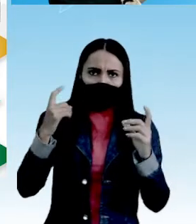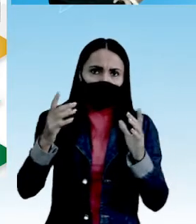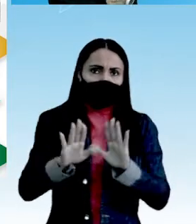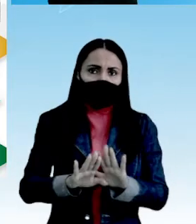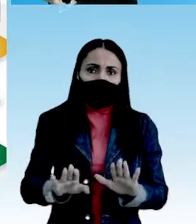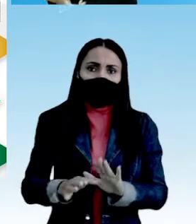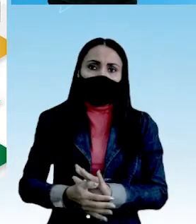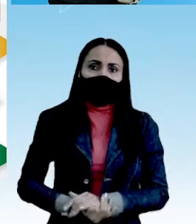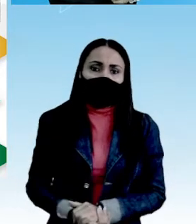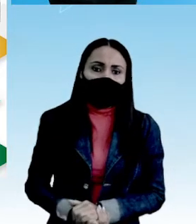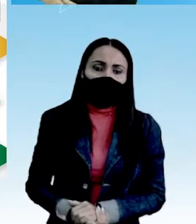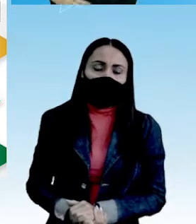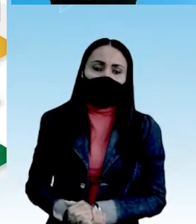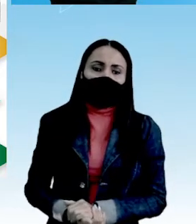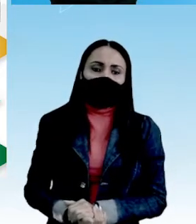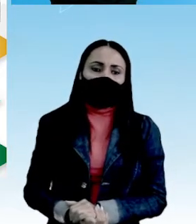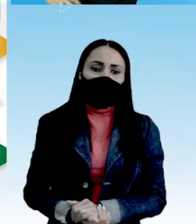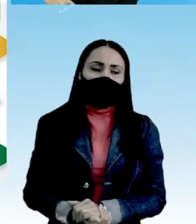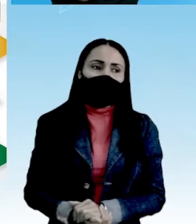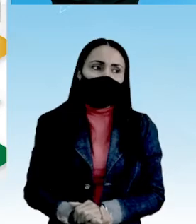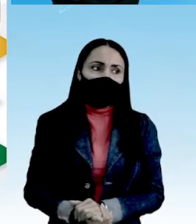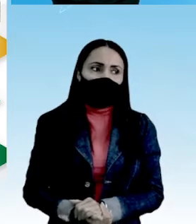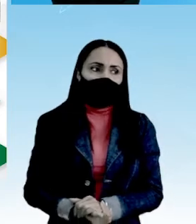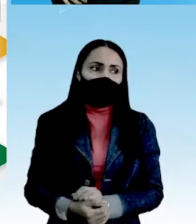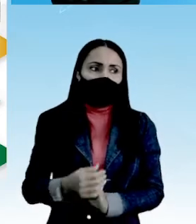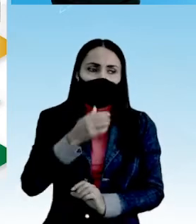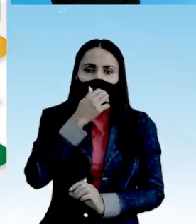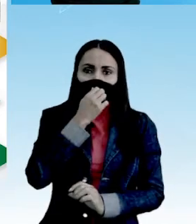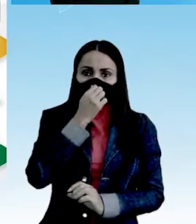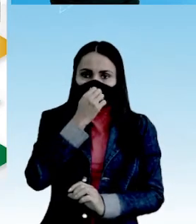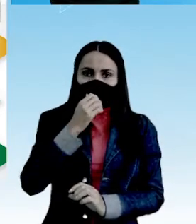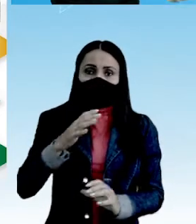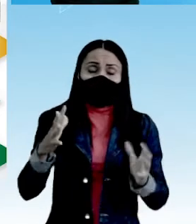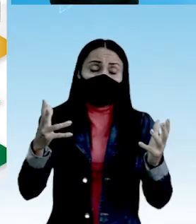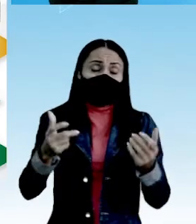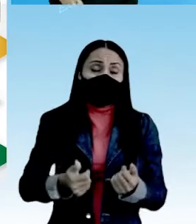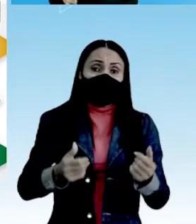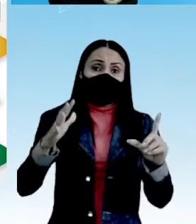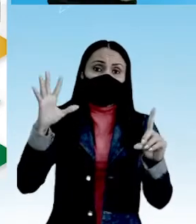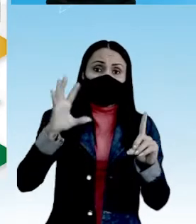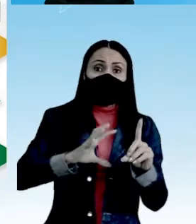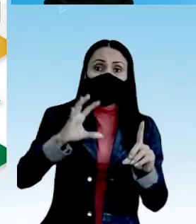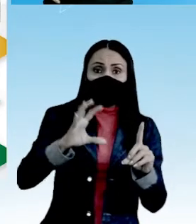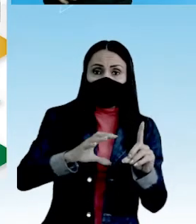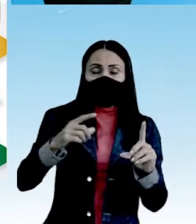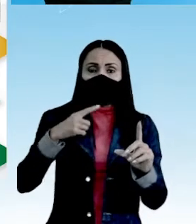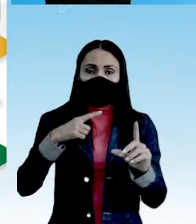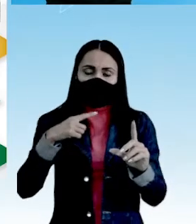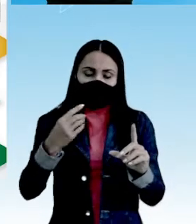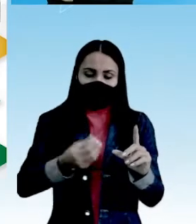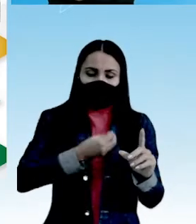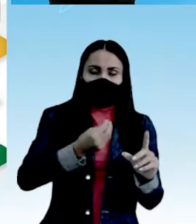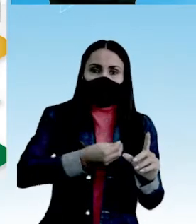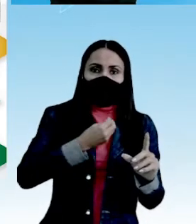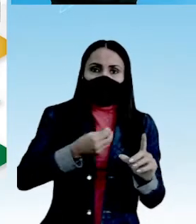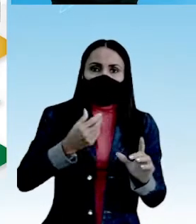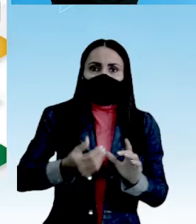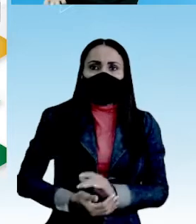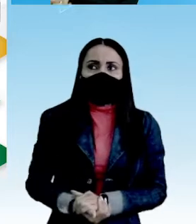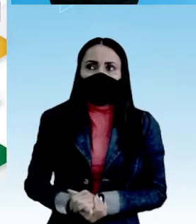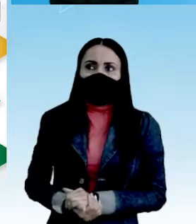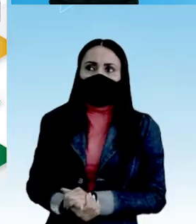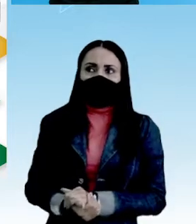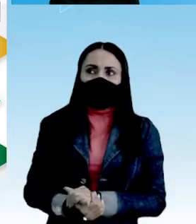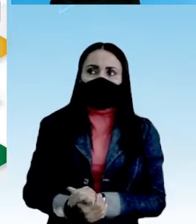diversidade, né, nas suas composições, né? Todas as influências que ela teve, né, da sua vida, né? Então, assim,